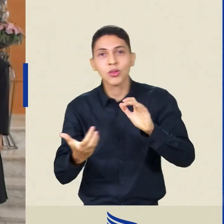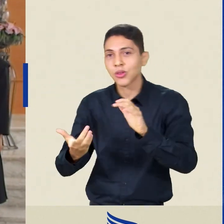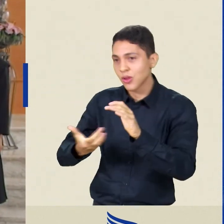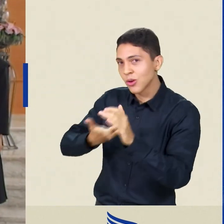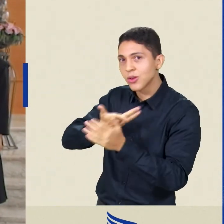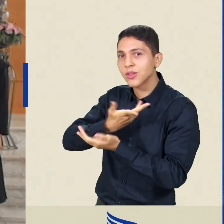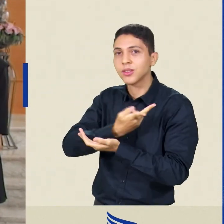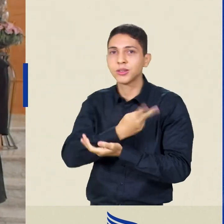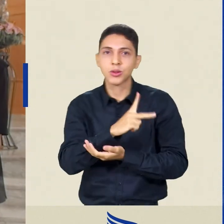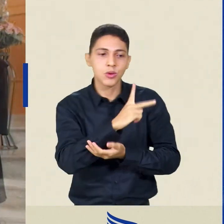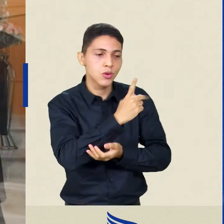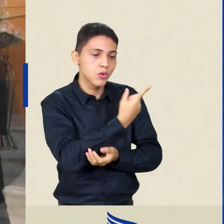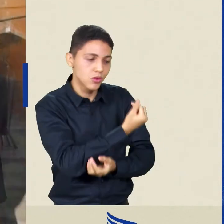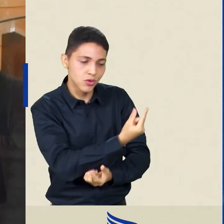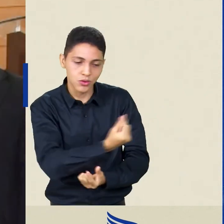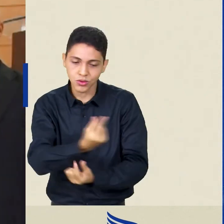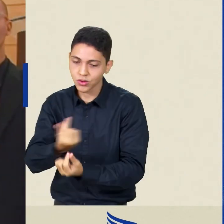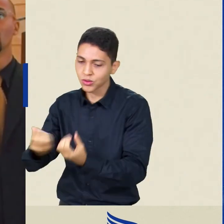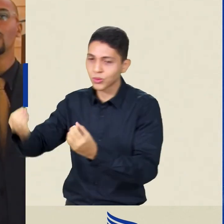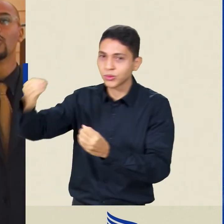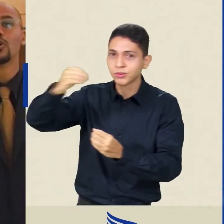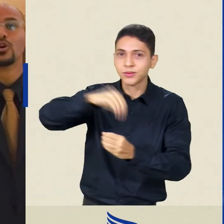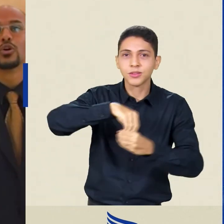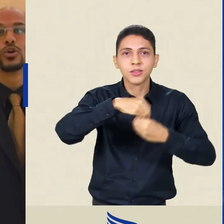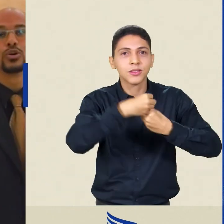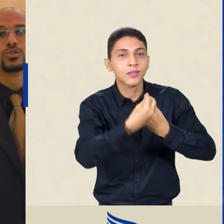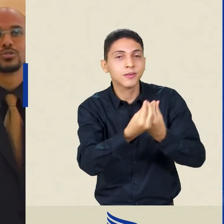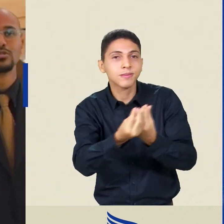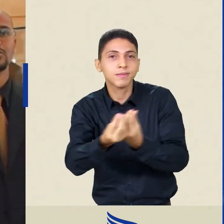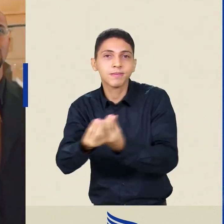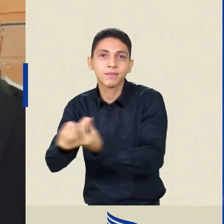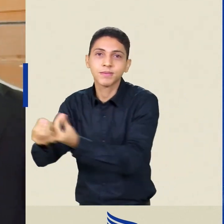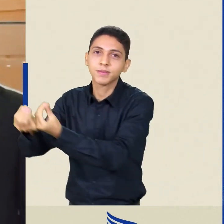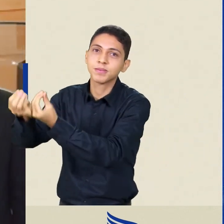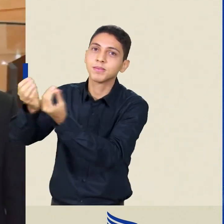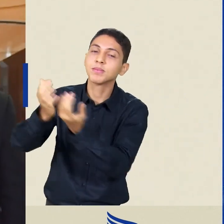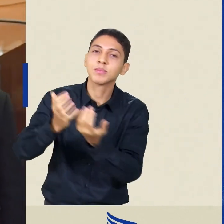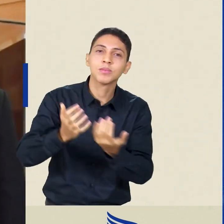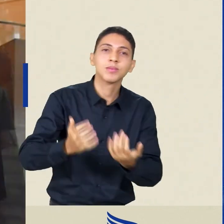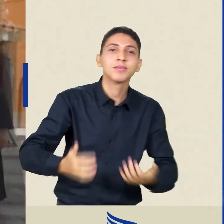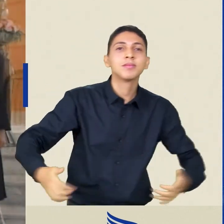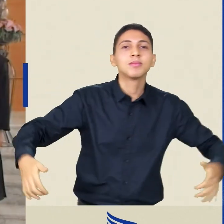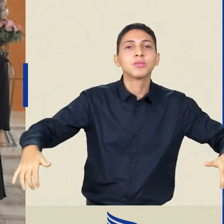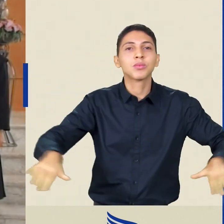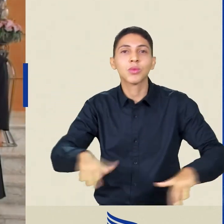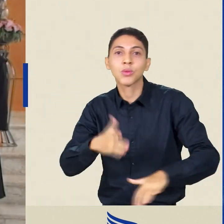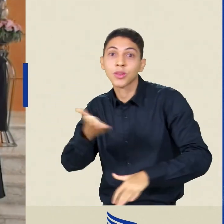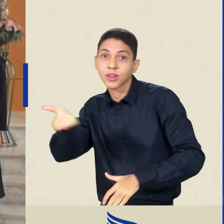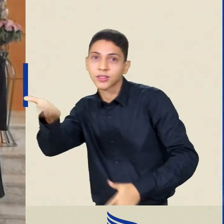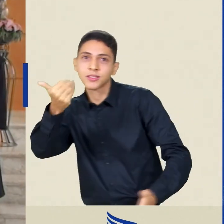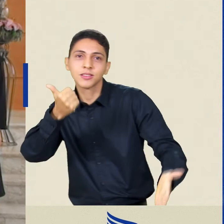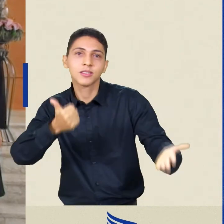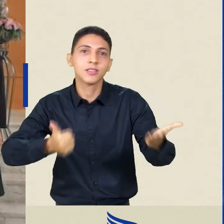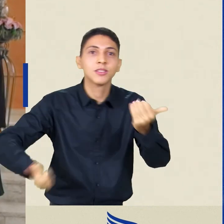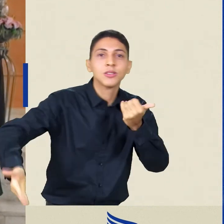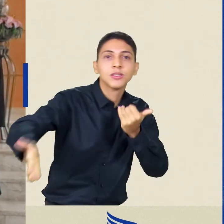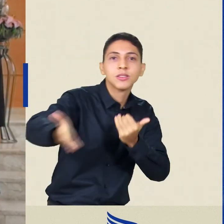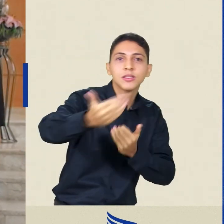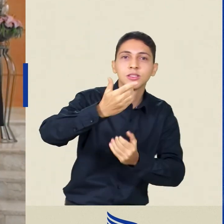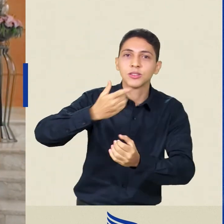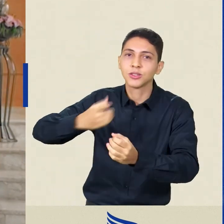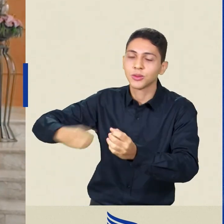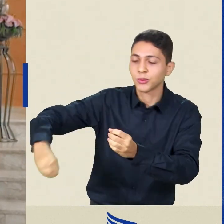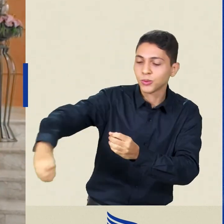Criador, ofertai-lhe vosso ouro. Ao